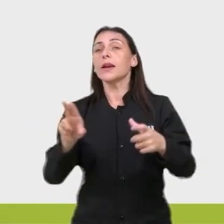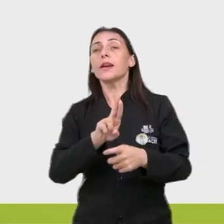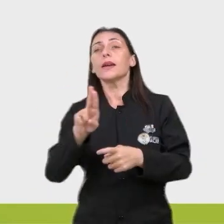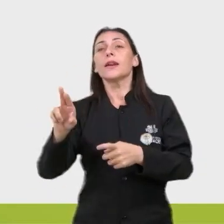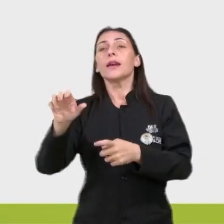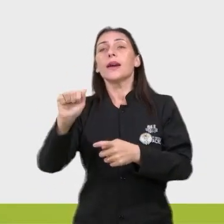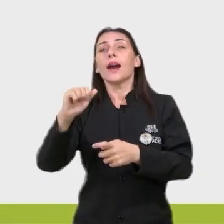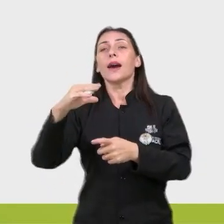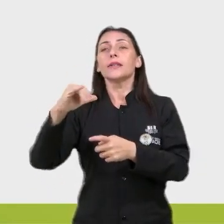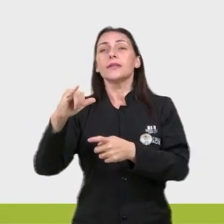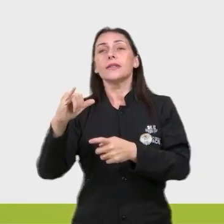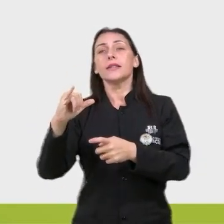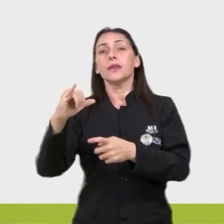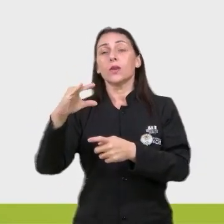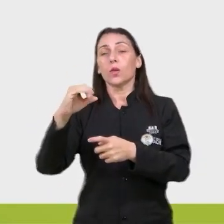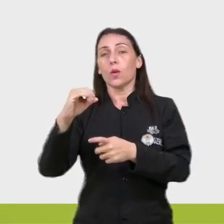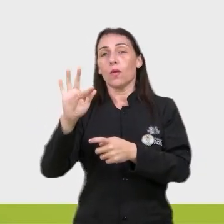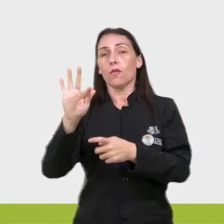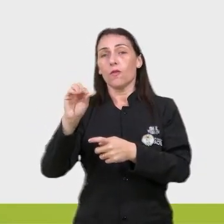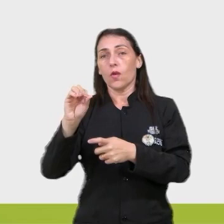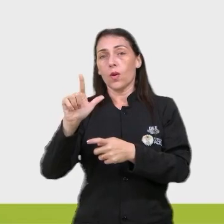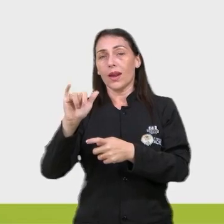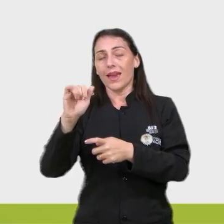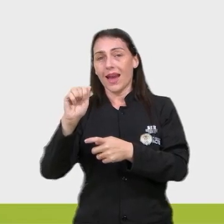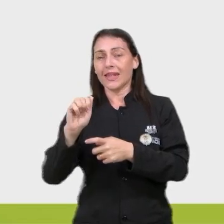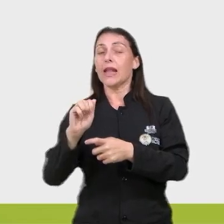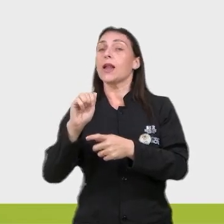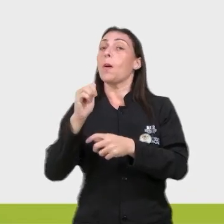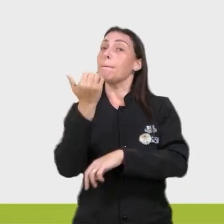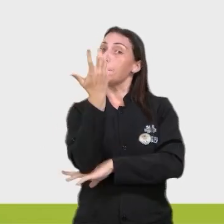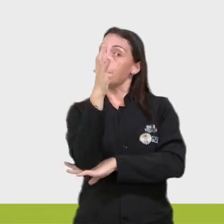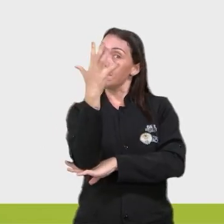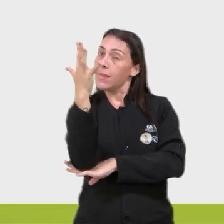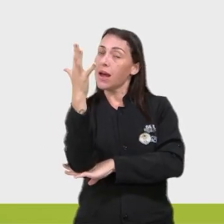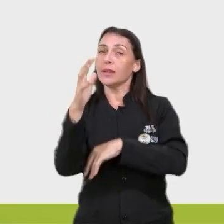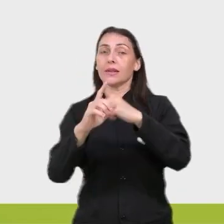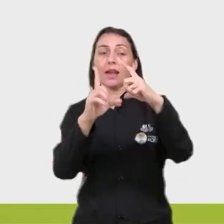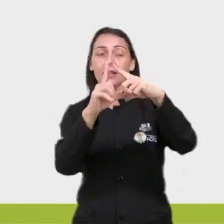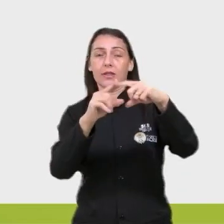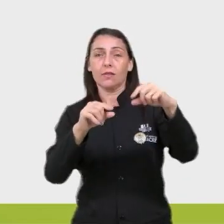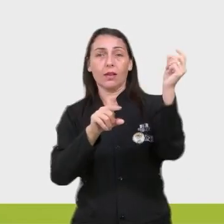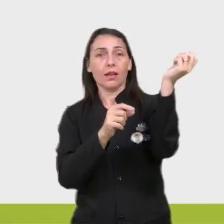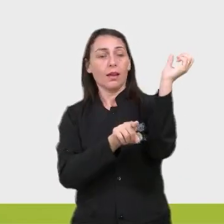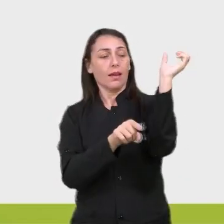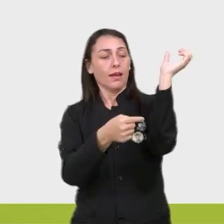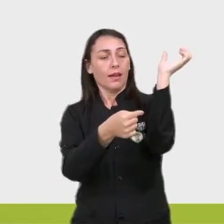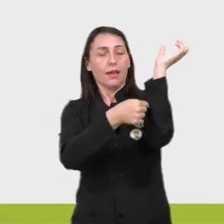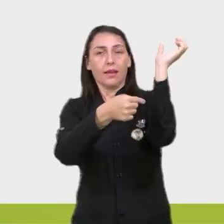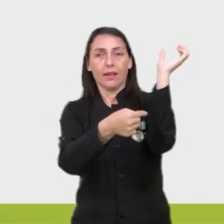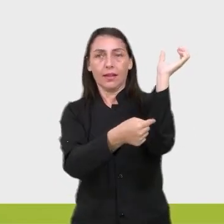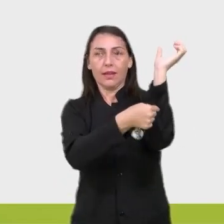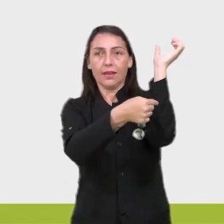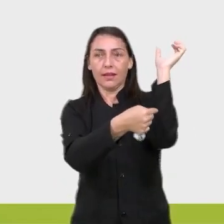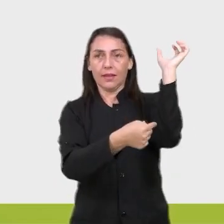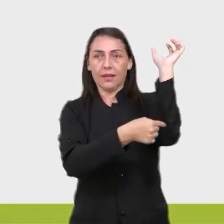de acicofoliadas, que são plantas no qual suas folhas são em formatos de